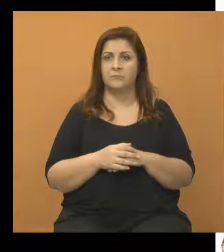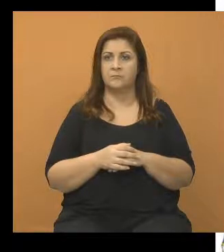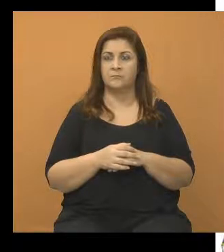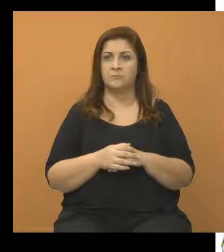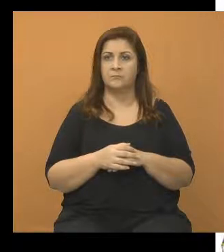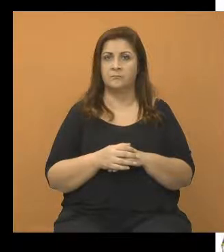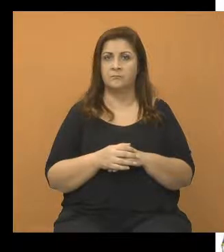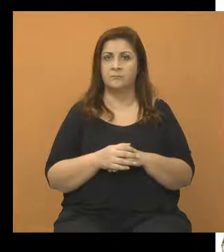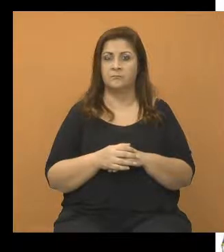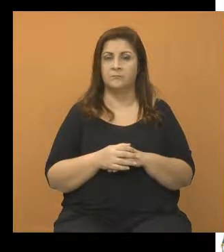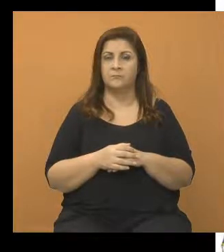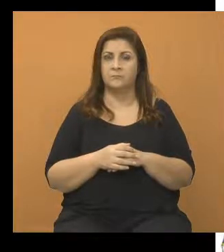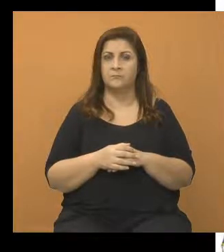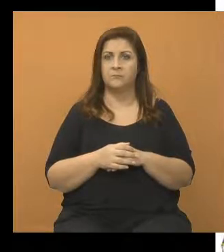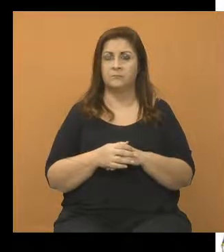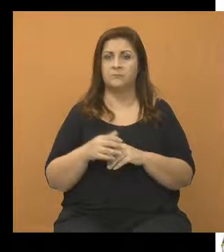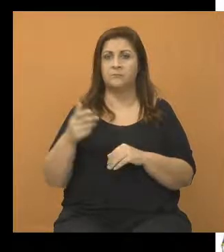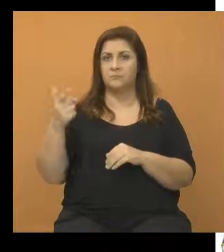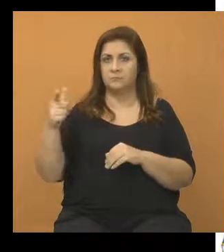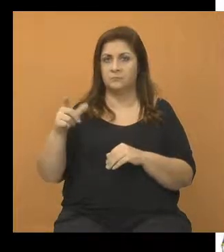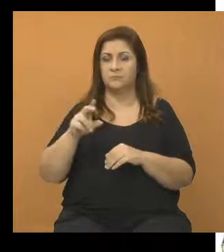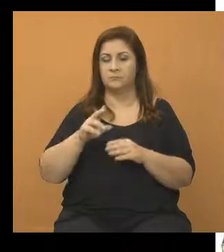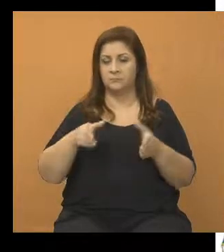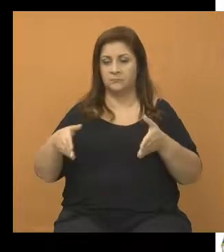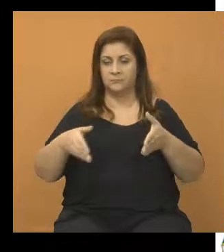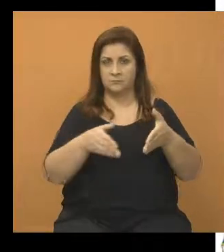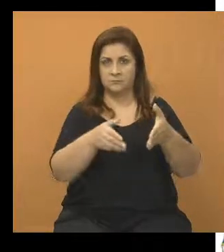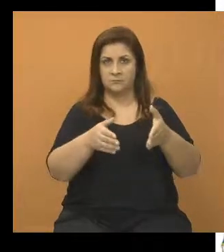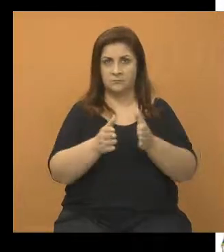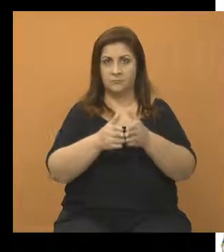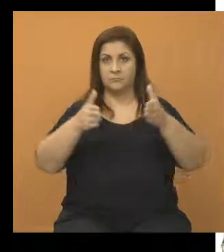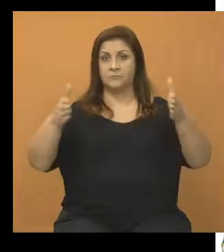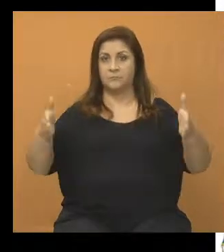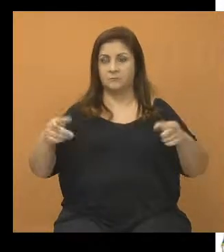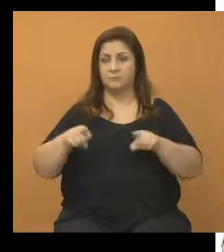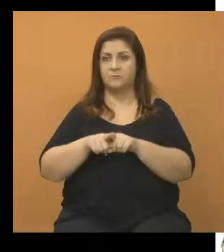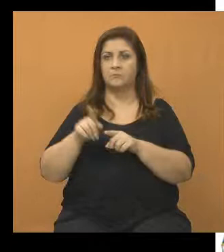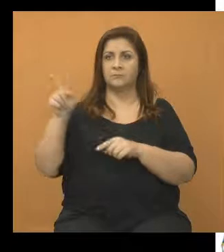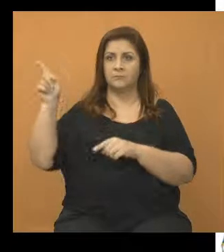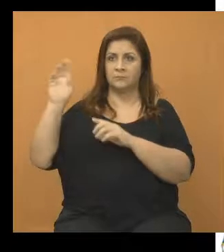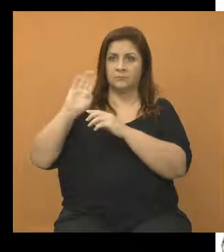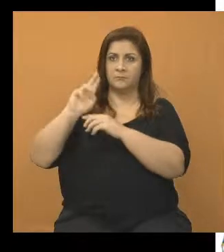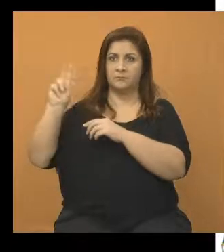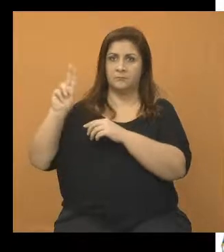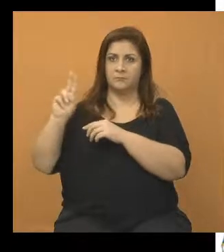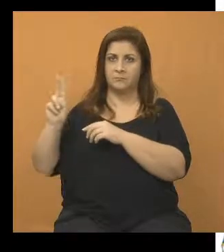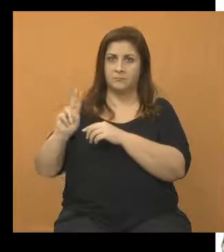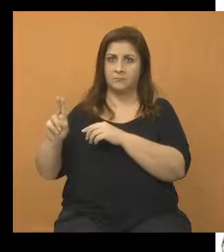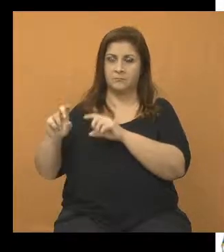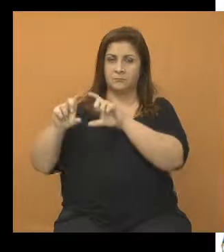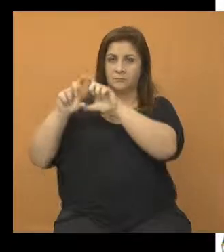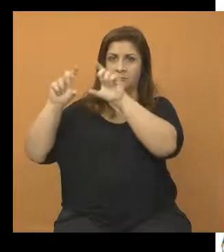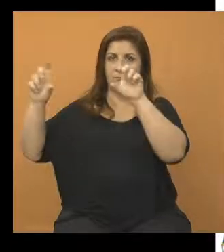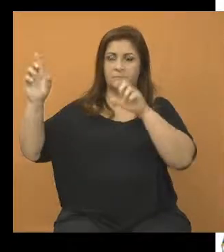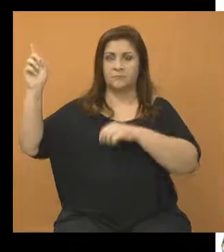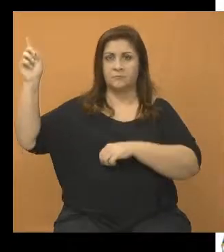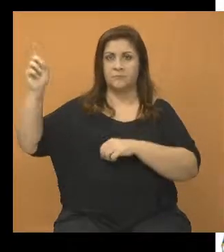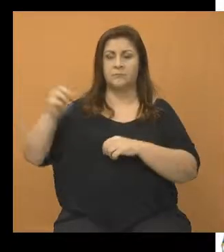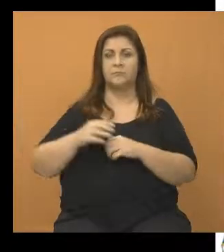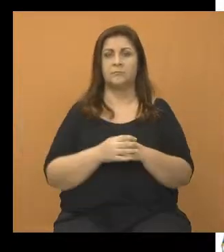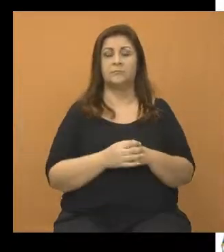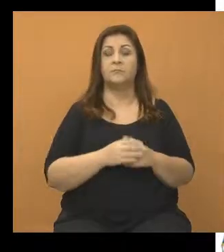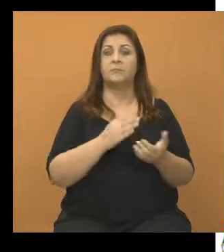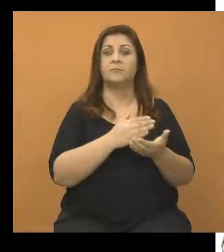Lázaros até a Zerbini, né? A ideia é que a maior parte dessas obras elas se iniciam em